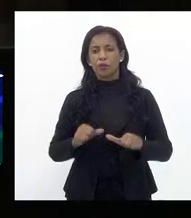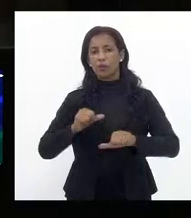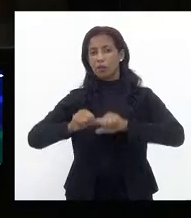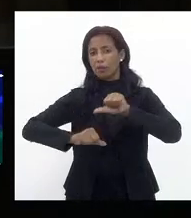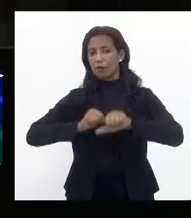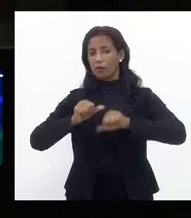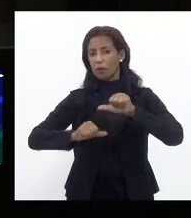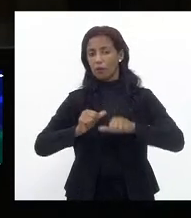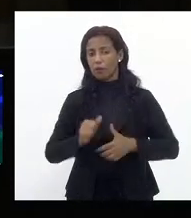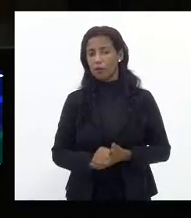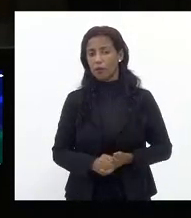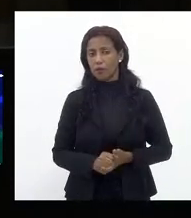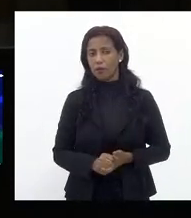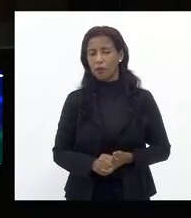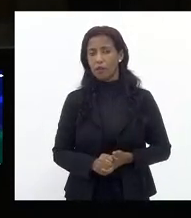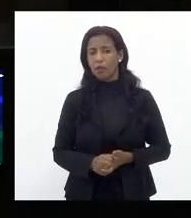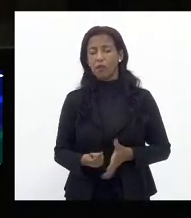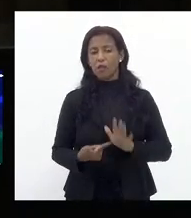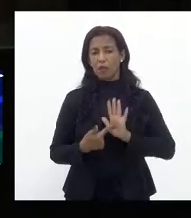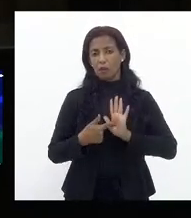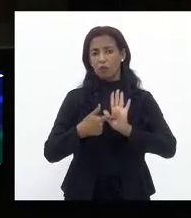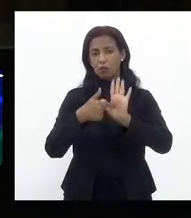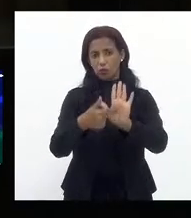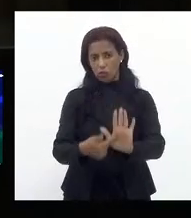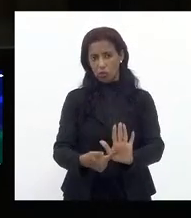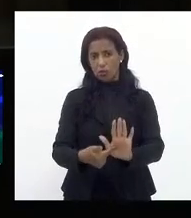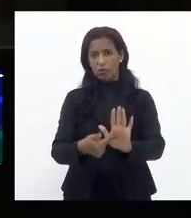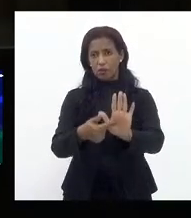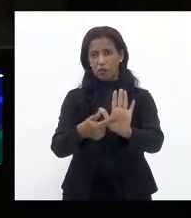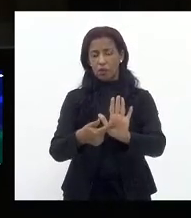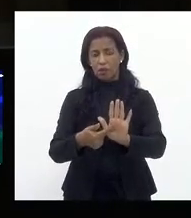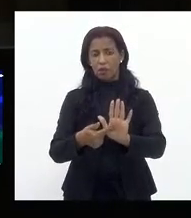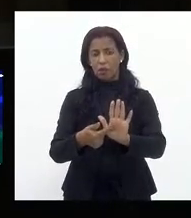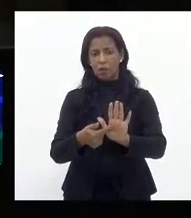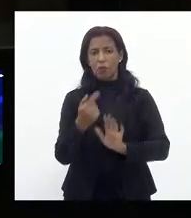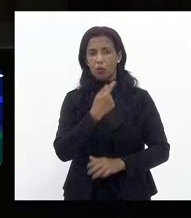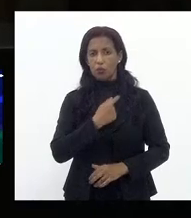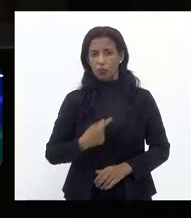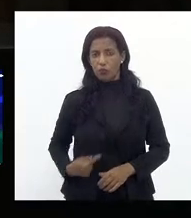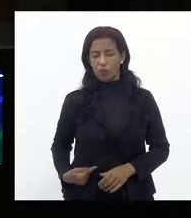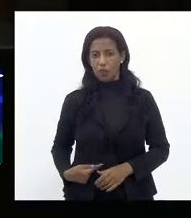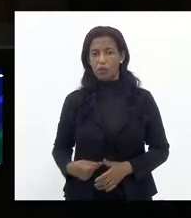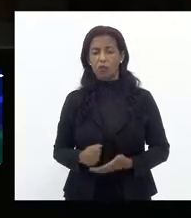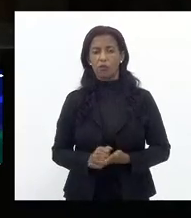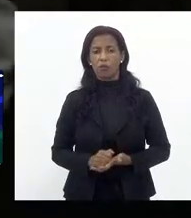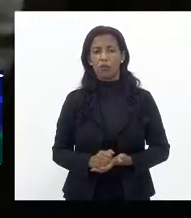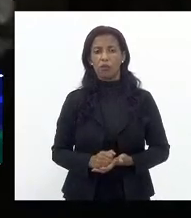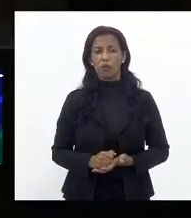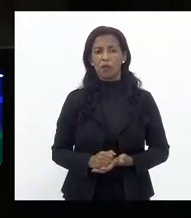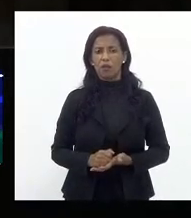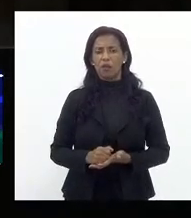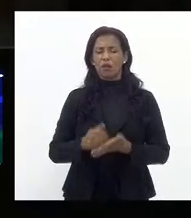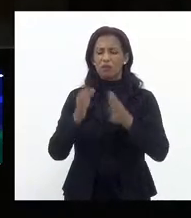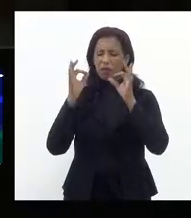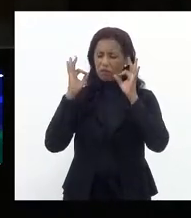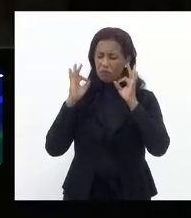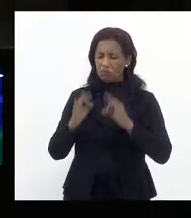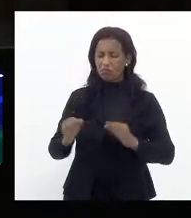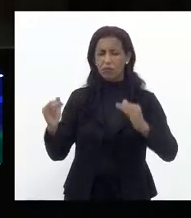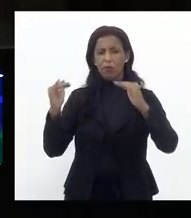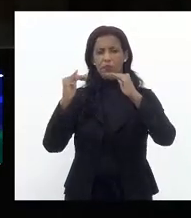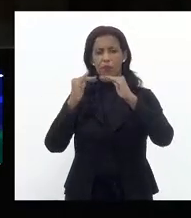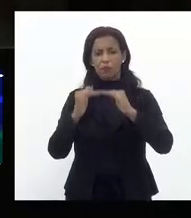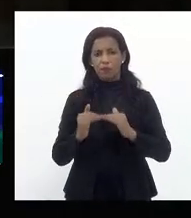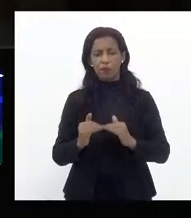reforma que é apresentada pelo Executivo saia exatamente